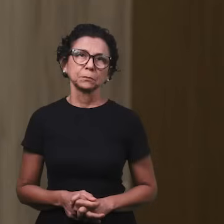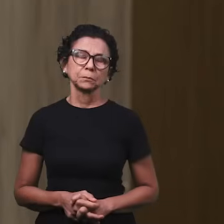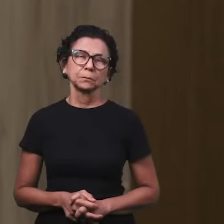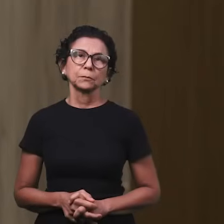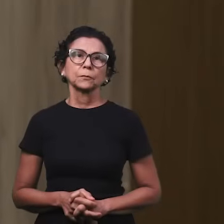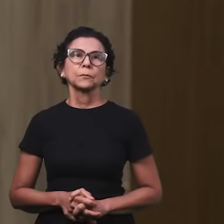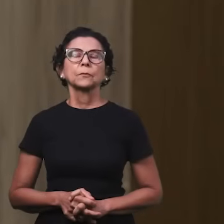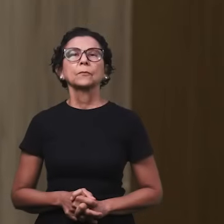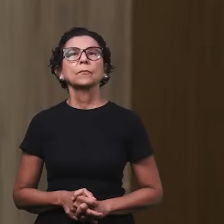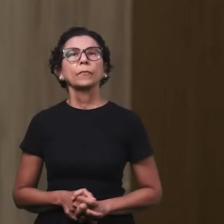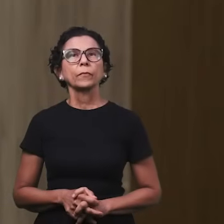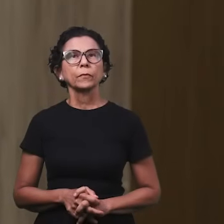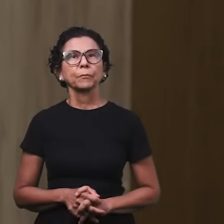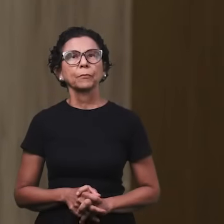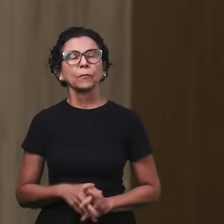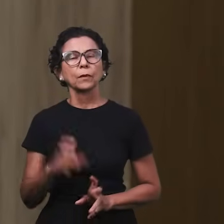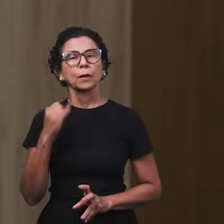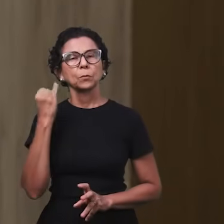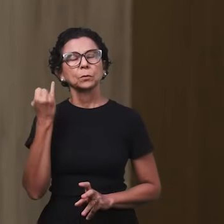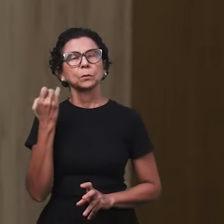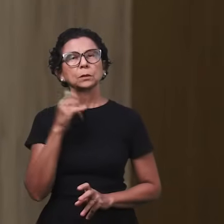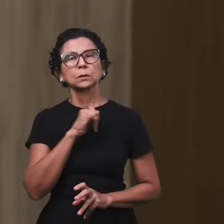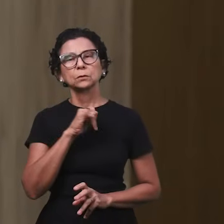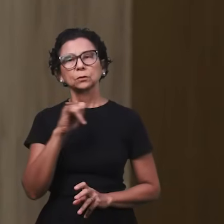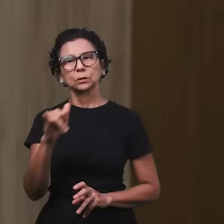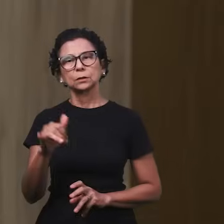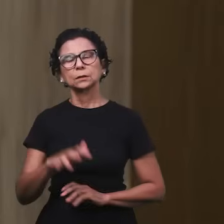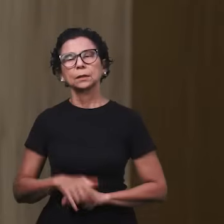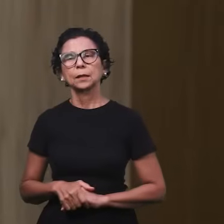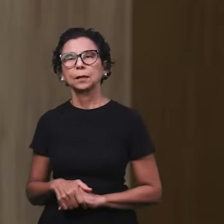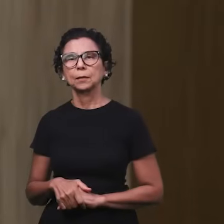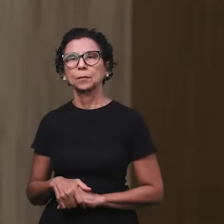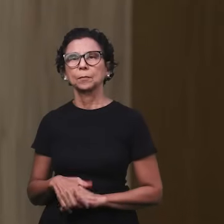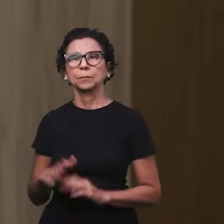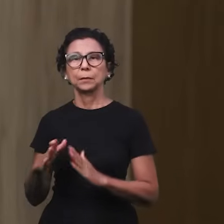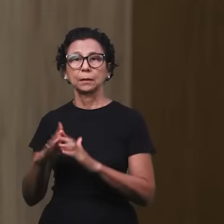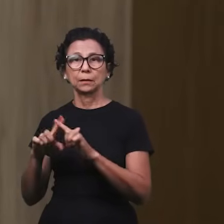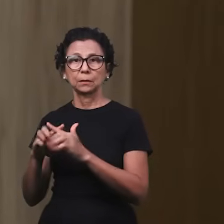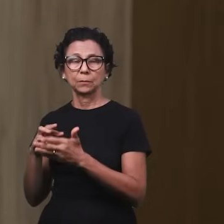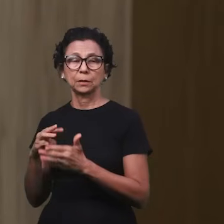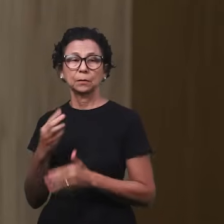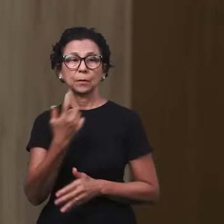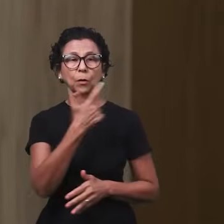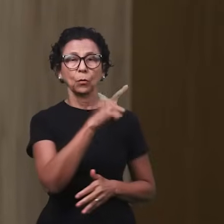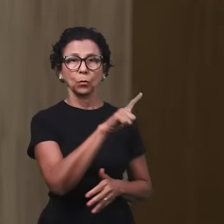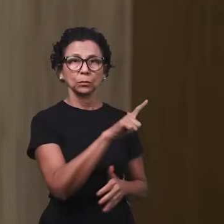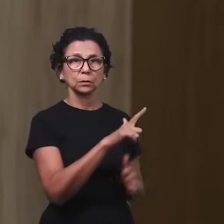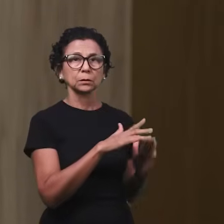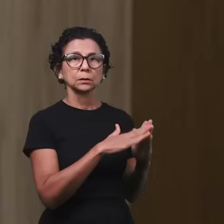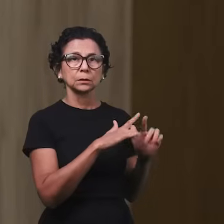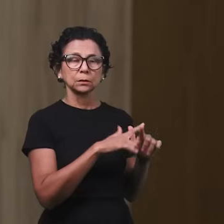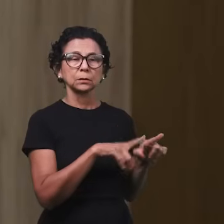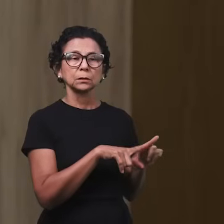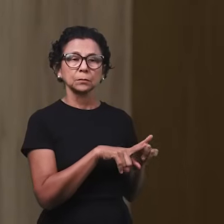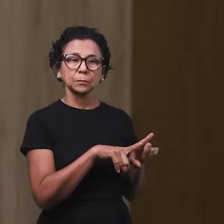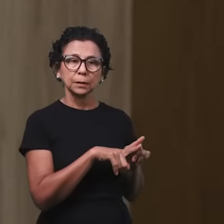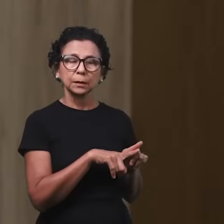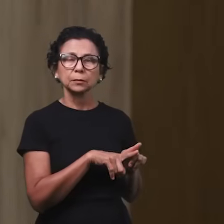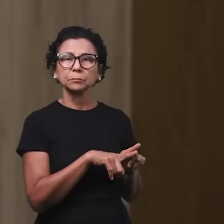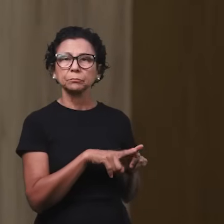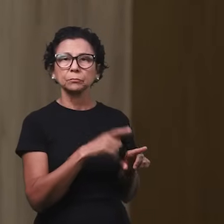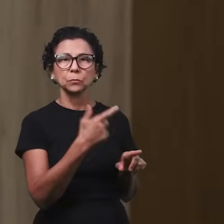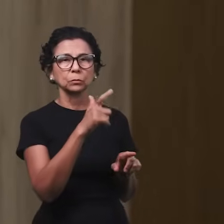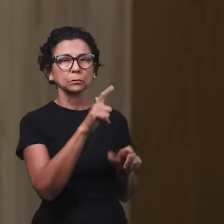só para irmãos nossos da igreja, mas também para aqueles de fora, é que, na verdade, vale a pena